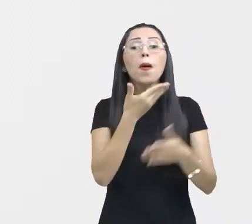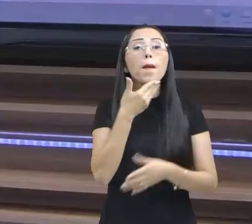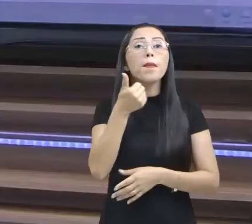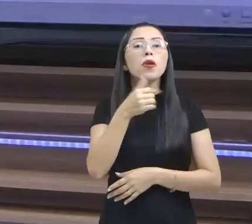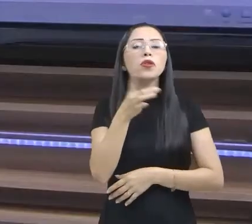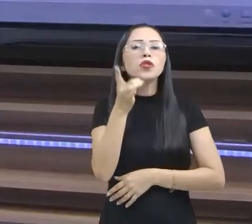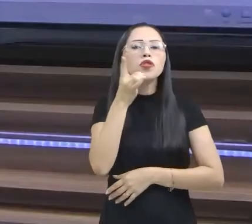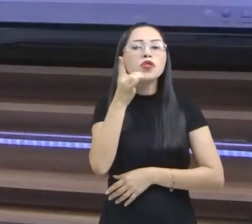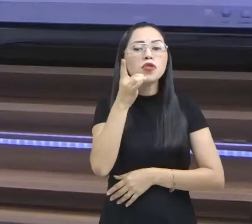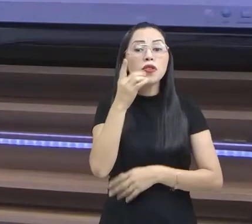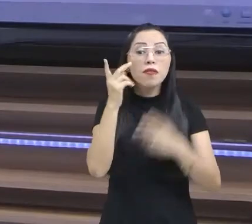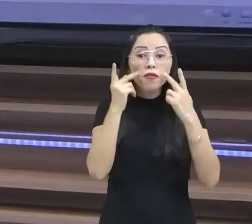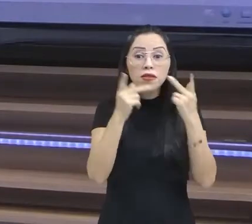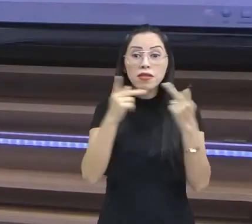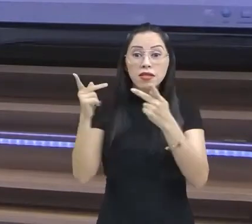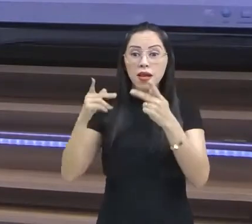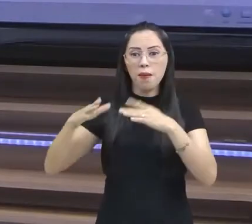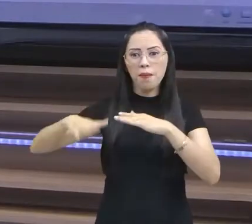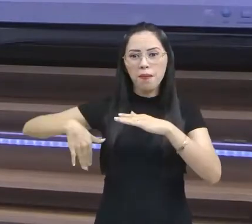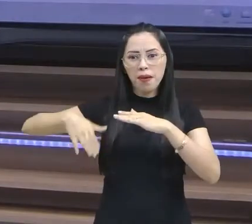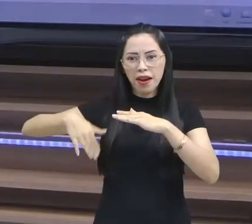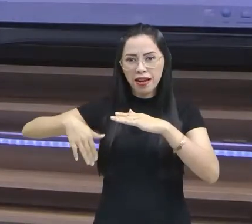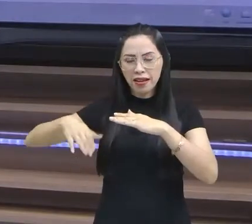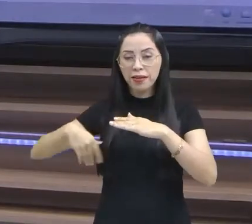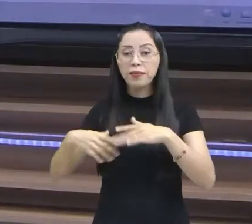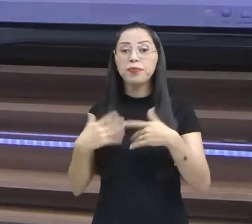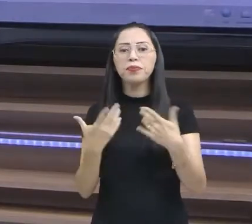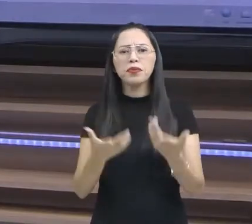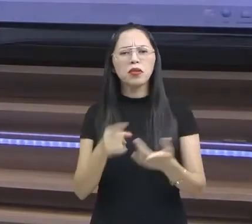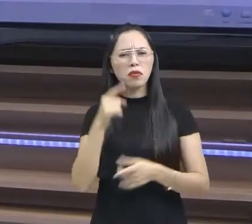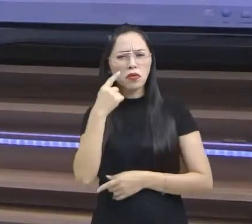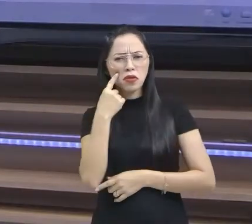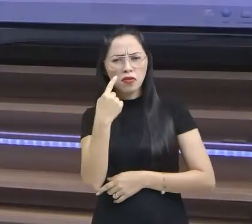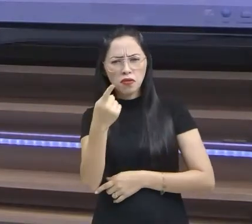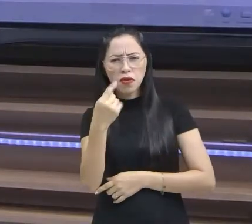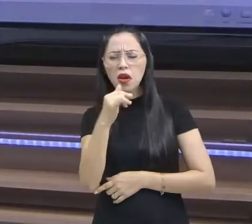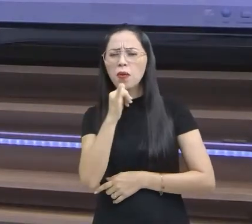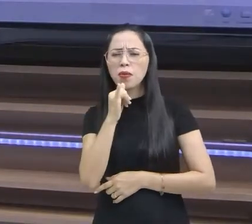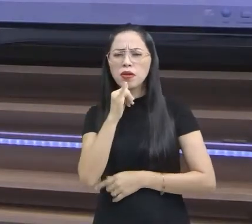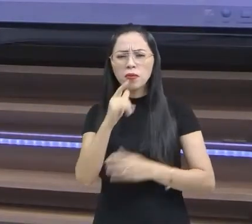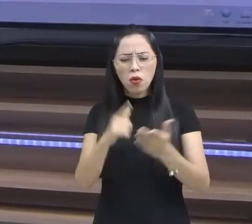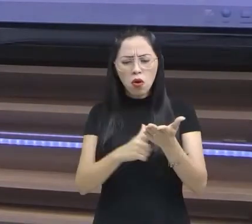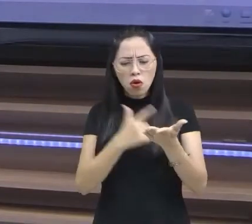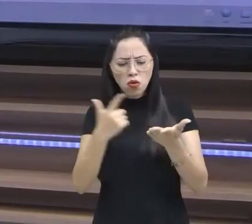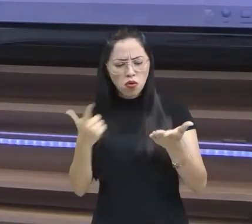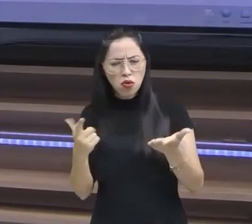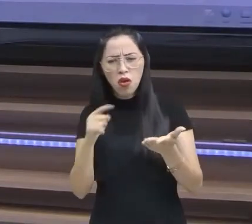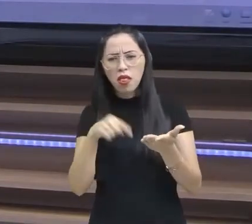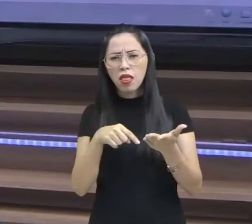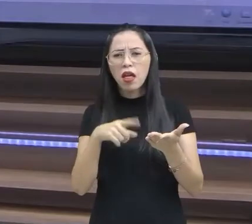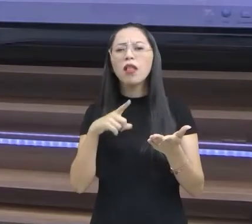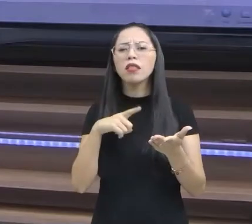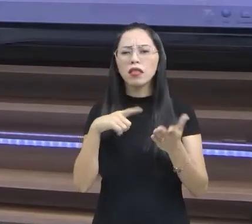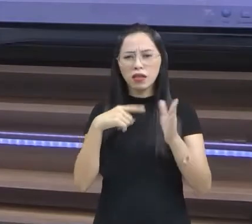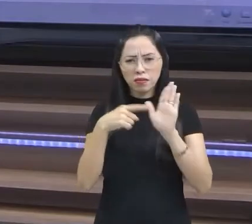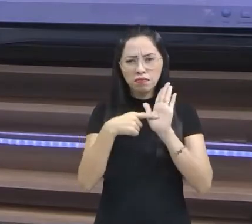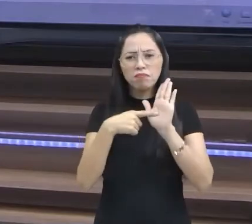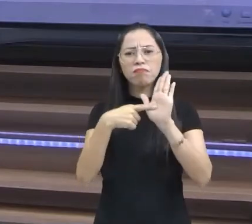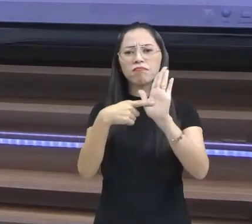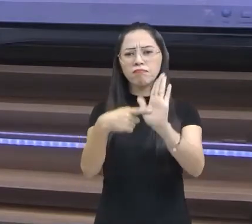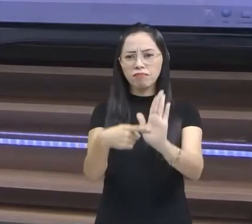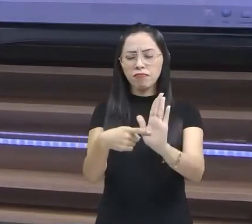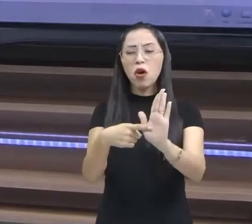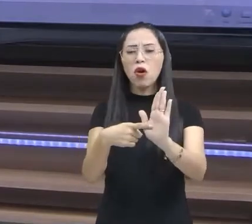comigo. Bom, você já deve ter visto em jornais quando se tem a previsão do tempo, como o nome já diz, previsão do tempo.